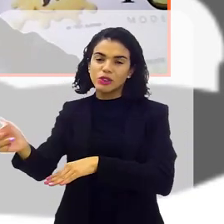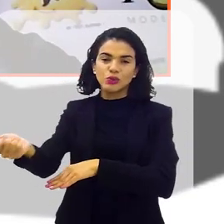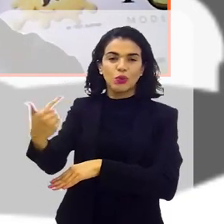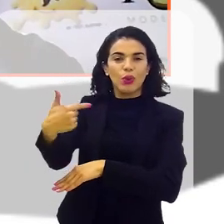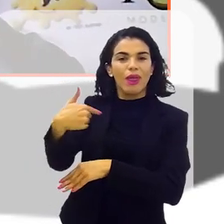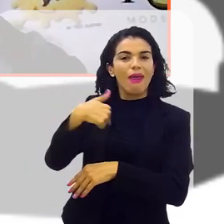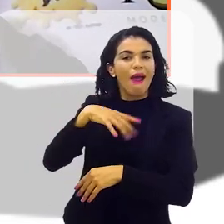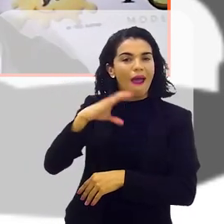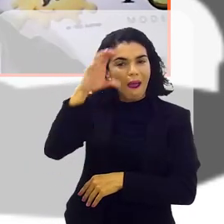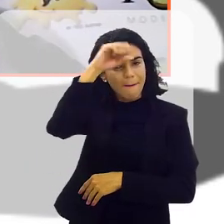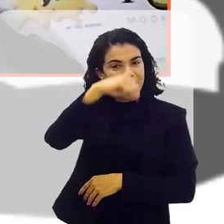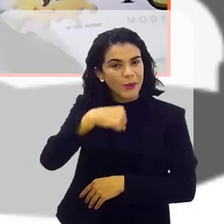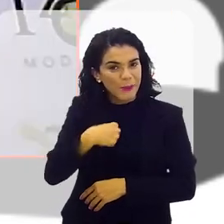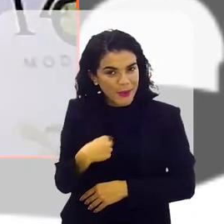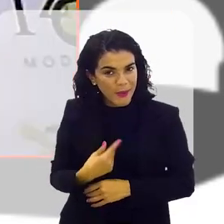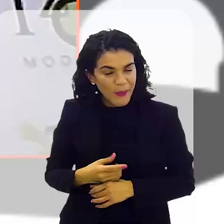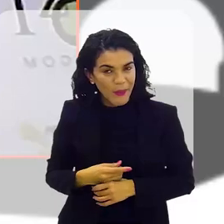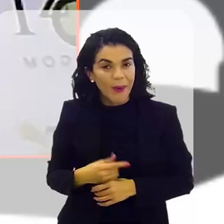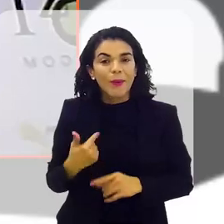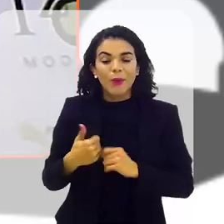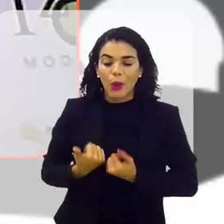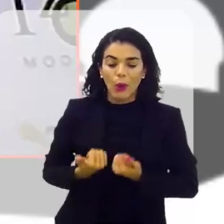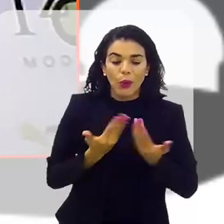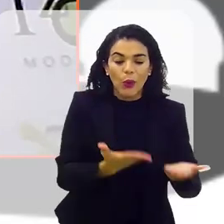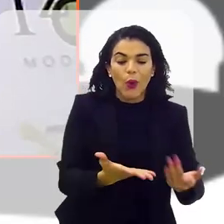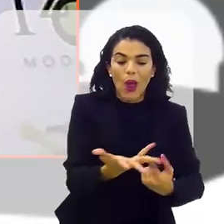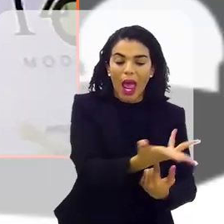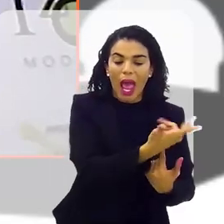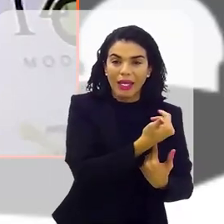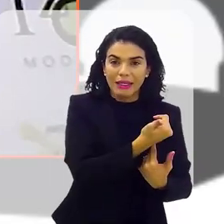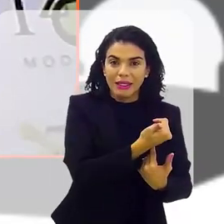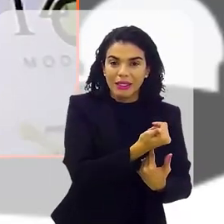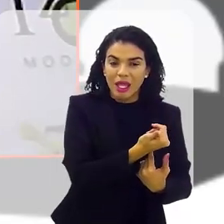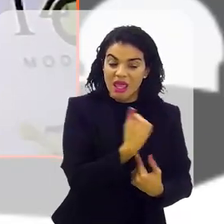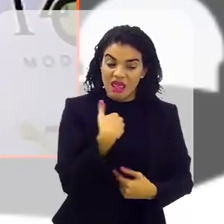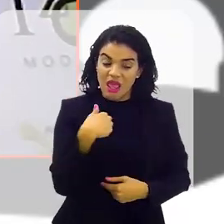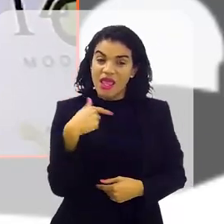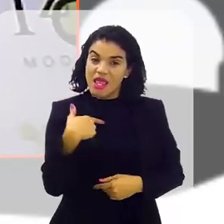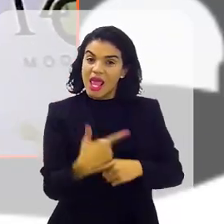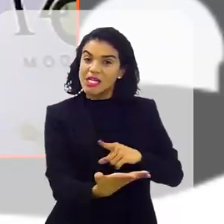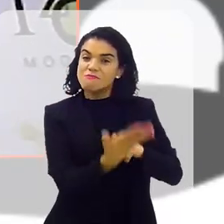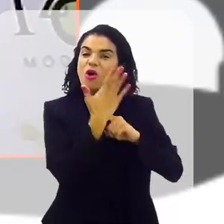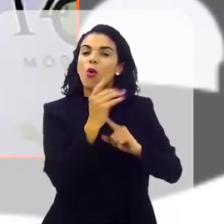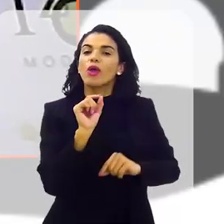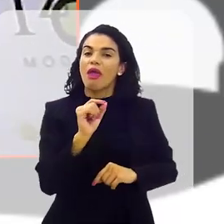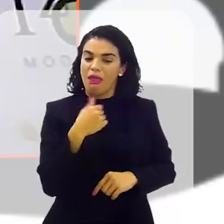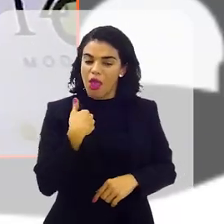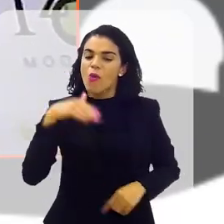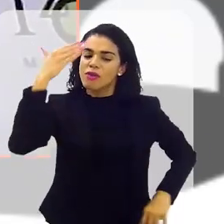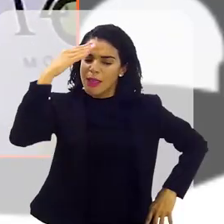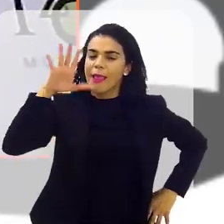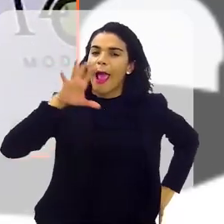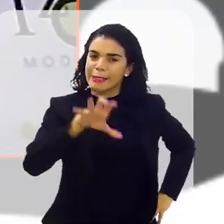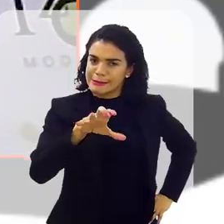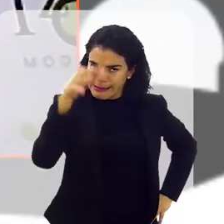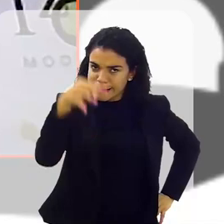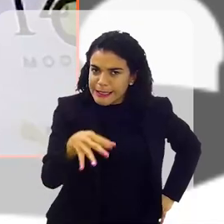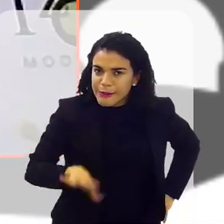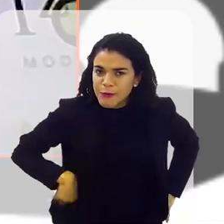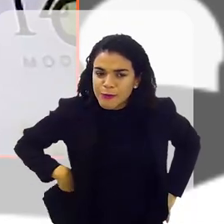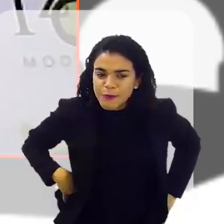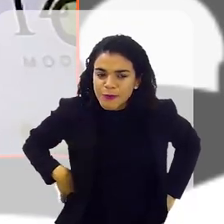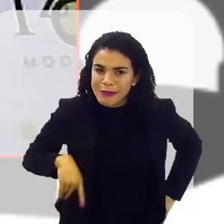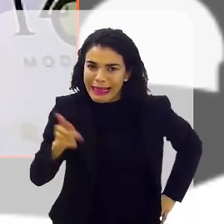que ele escolheu porque eu dou a minha arte para eles e eles falam para mim assim olha só é dessa forma aqui que a gente está entendendo Tá